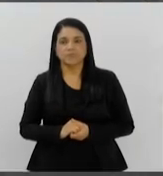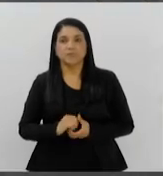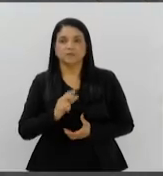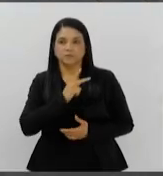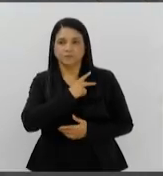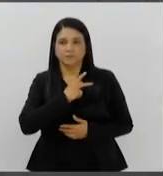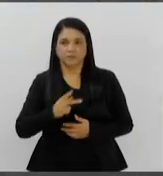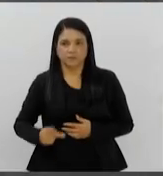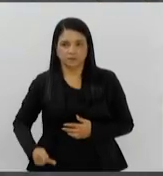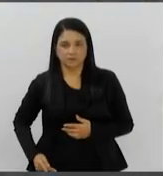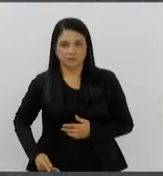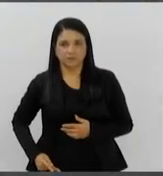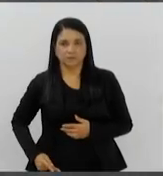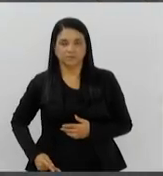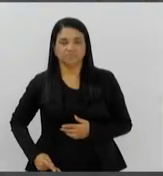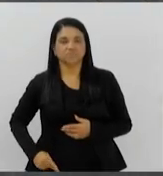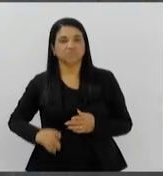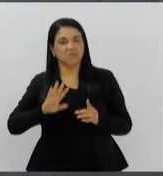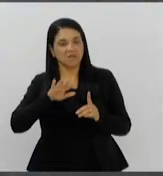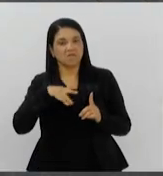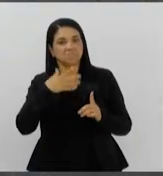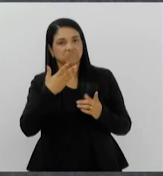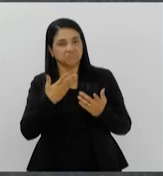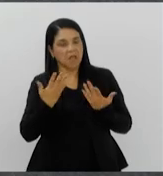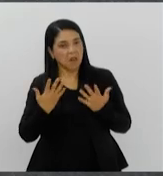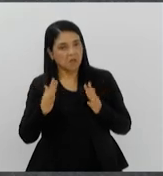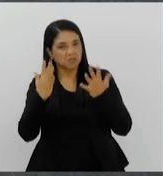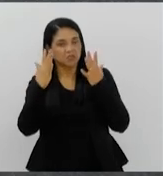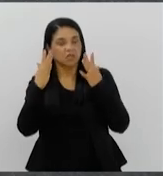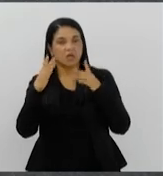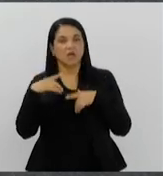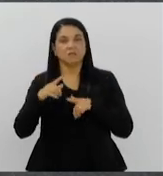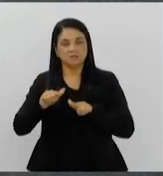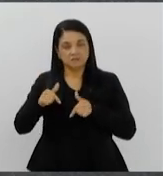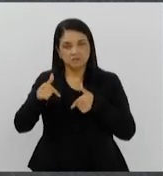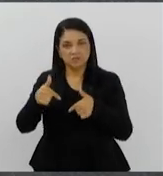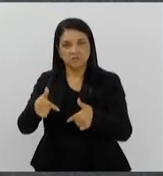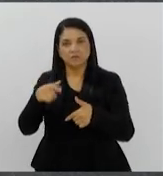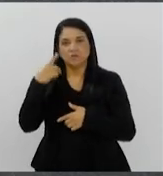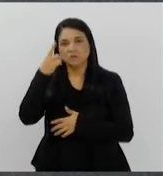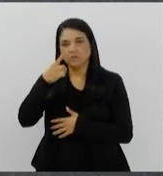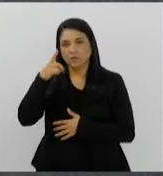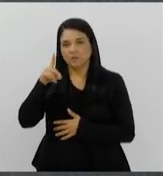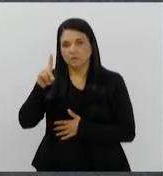Presidente, elogiar a iniciativa do deputado Daniel Libreron, que ele conjuga